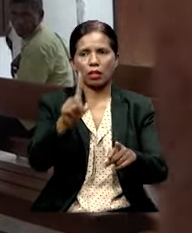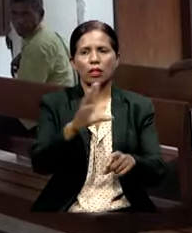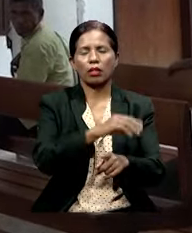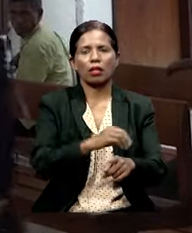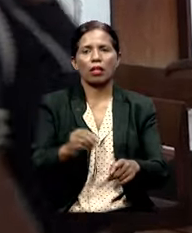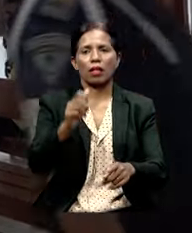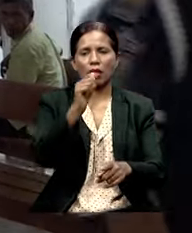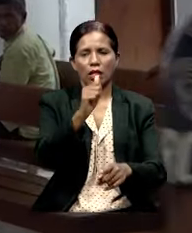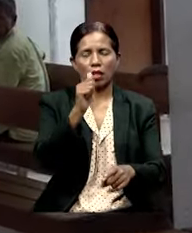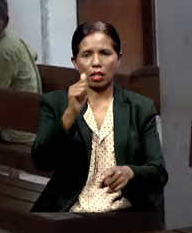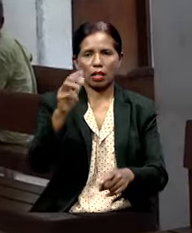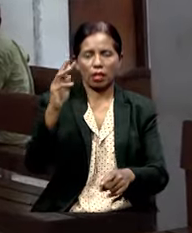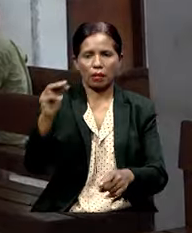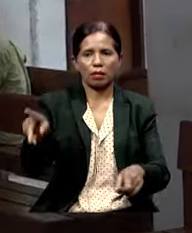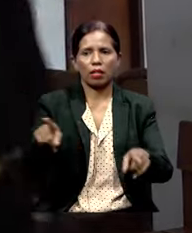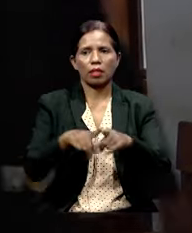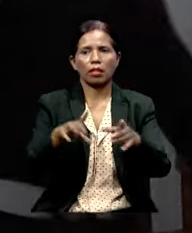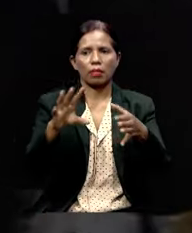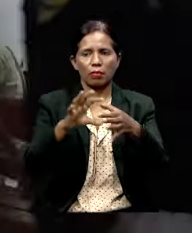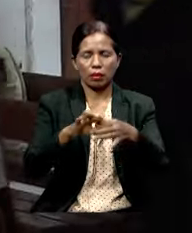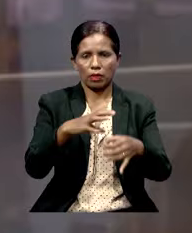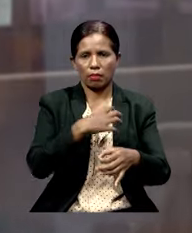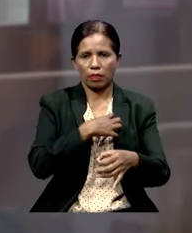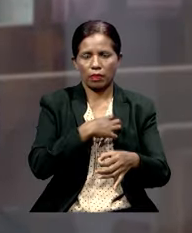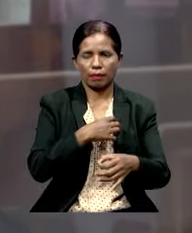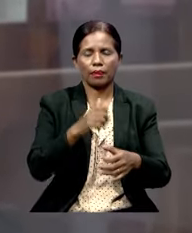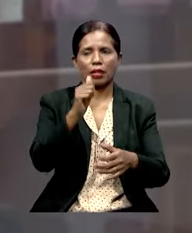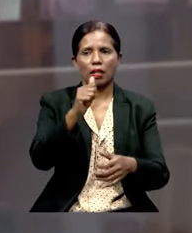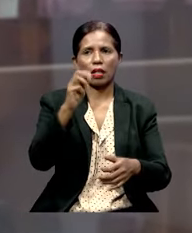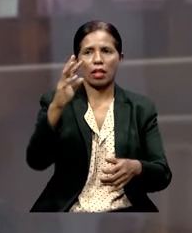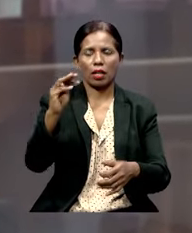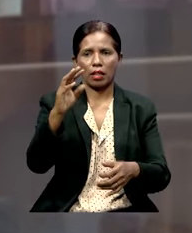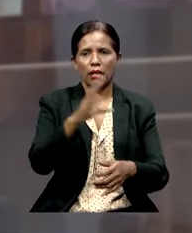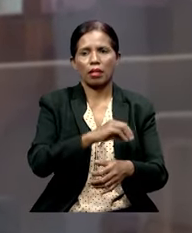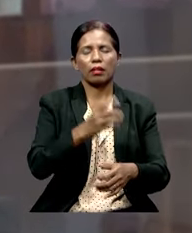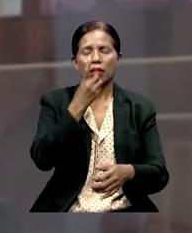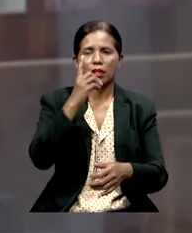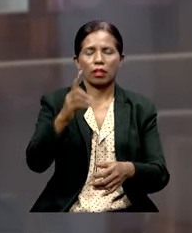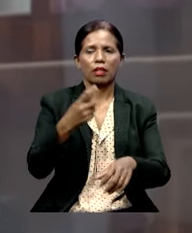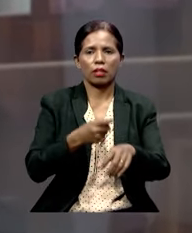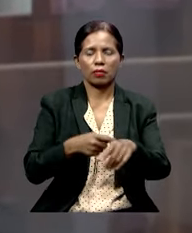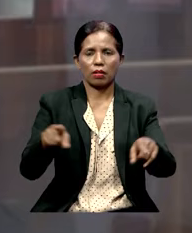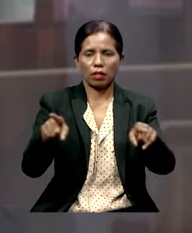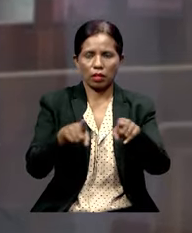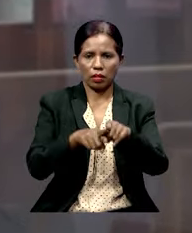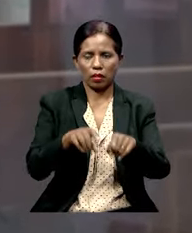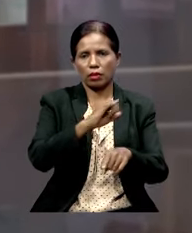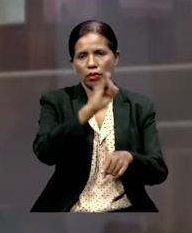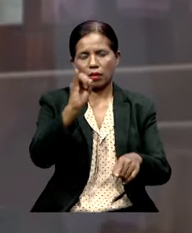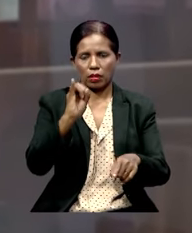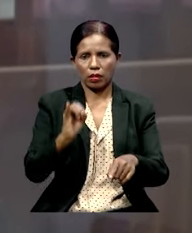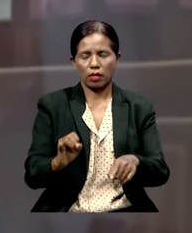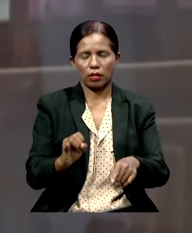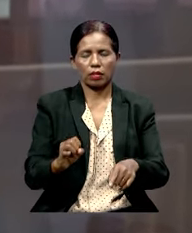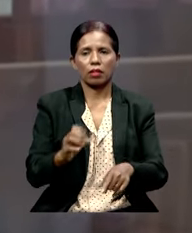inicial AAM, Hanessa membro penitele. Arguido AAM declara, e a momento, né, bani Hanessa investigador esquadra